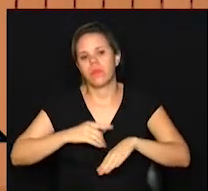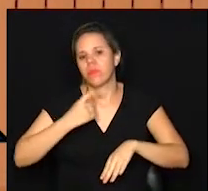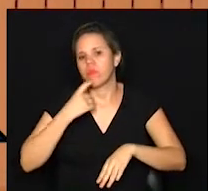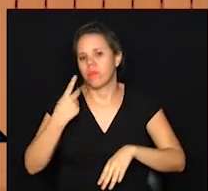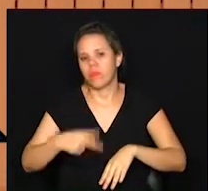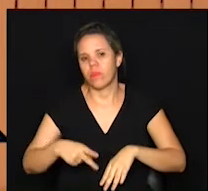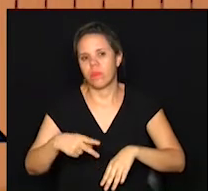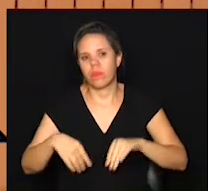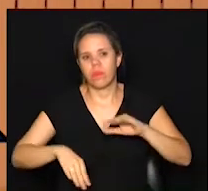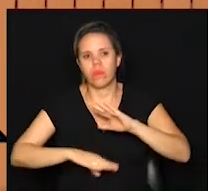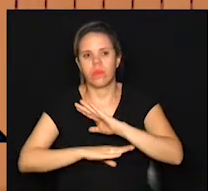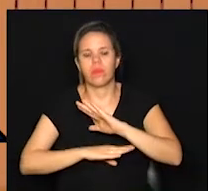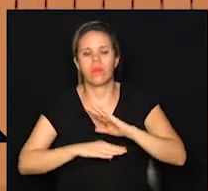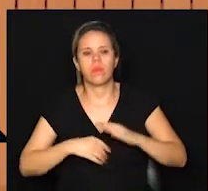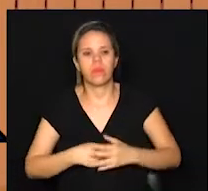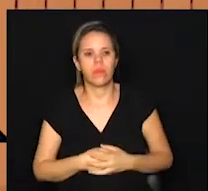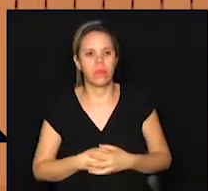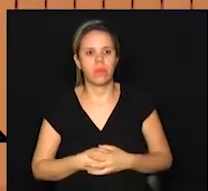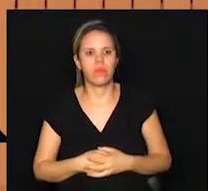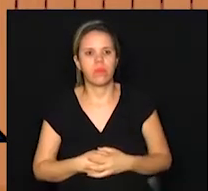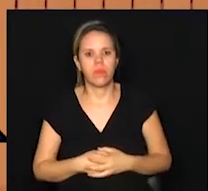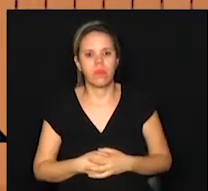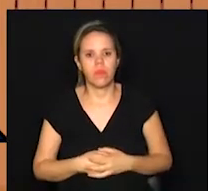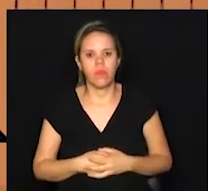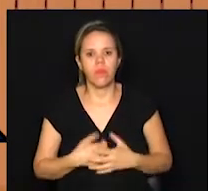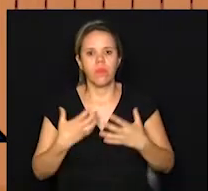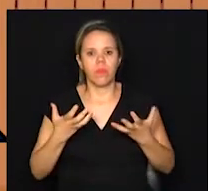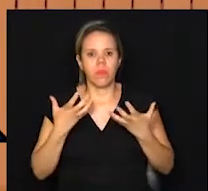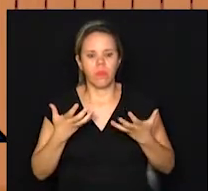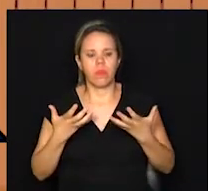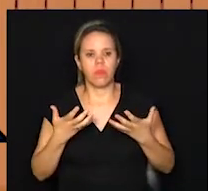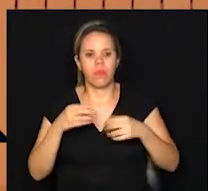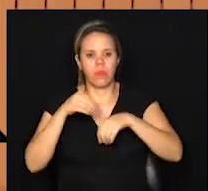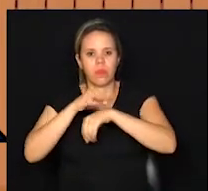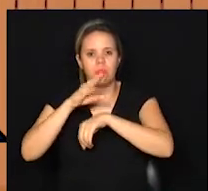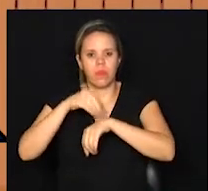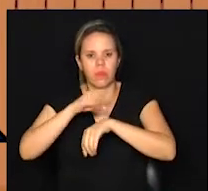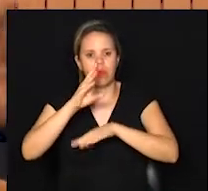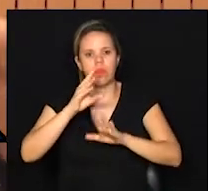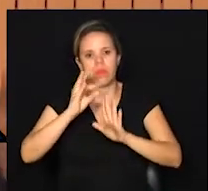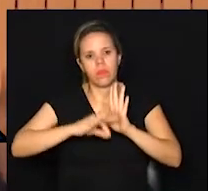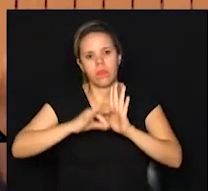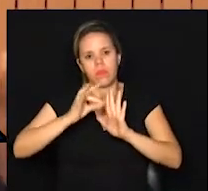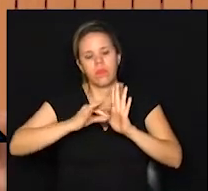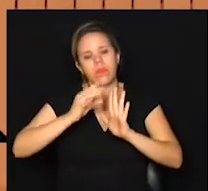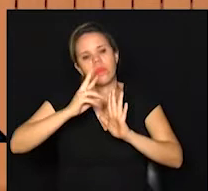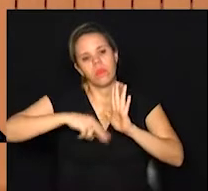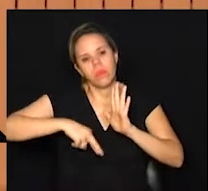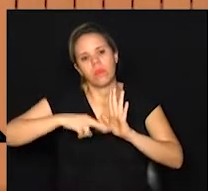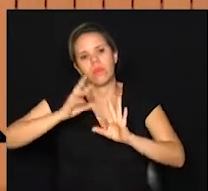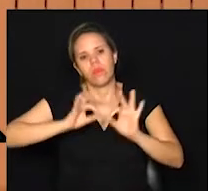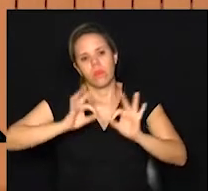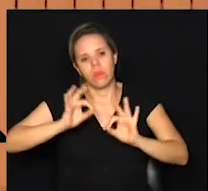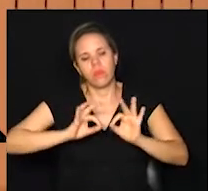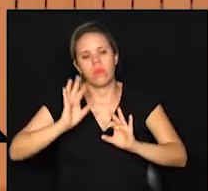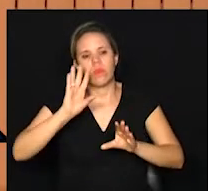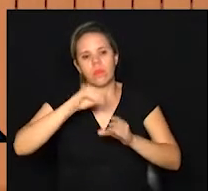Campinas, da Câmara Municipal, eu quero produzir esse relatório, porque nós temos aqui